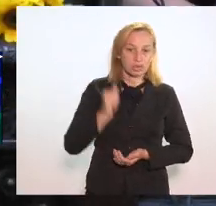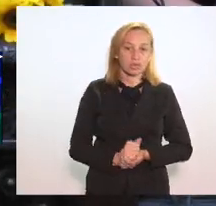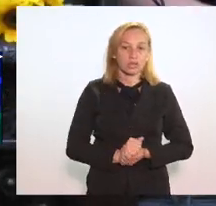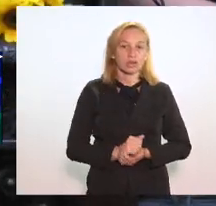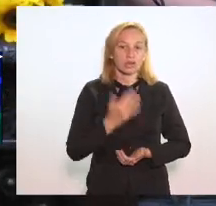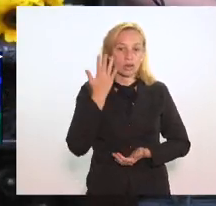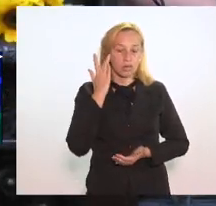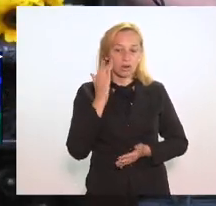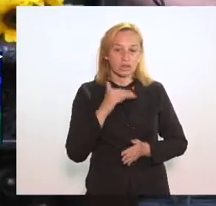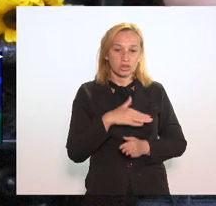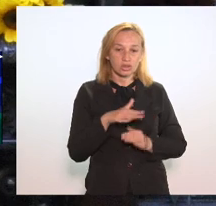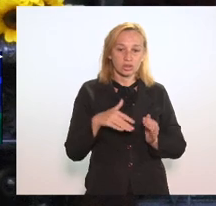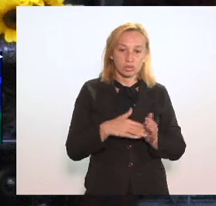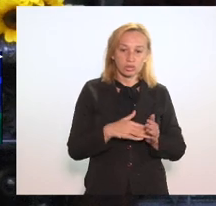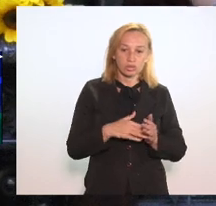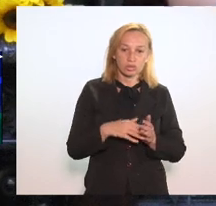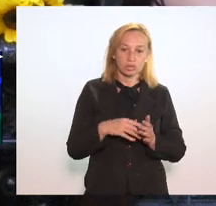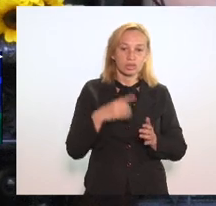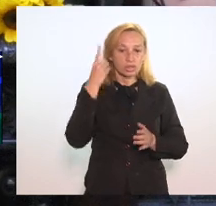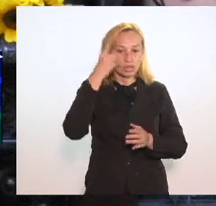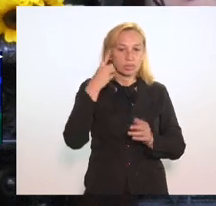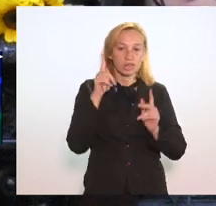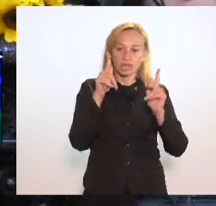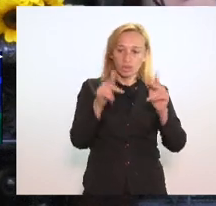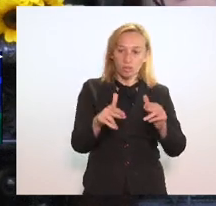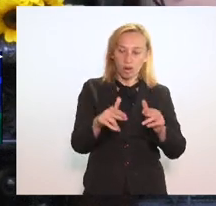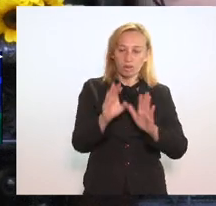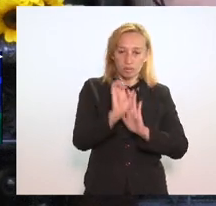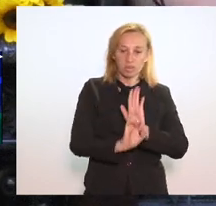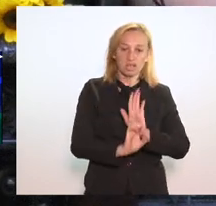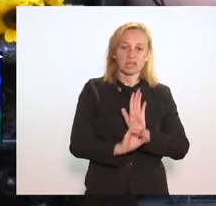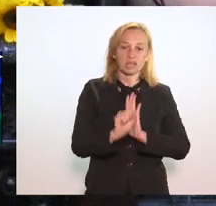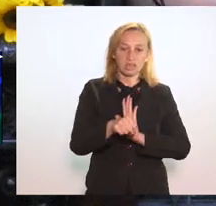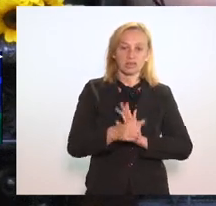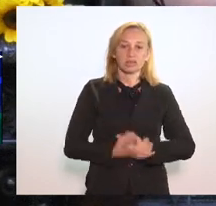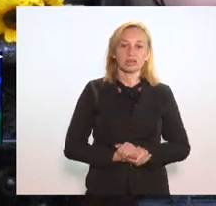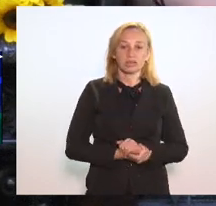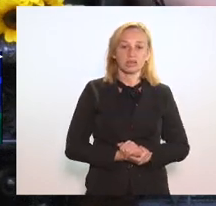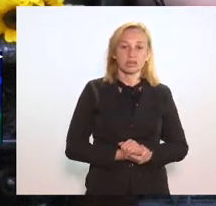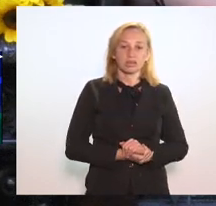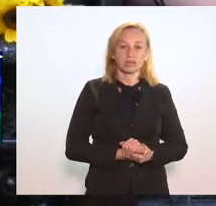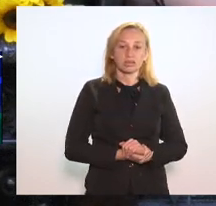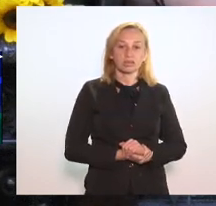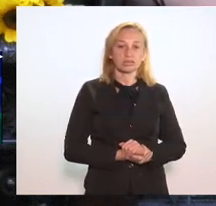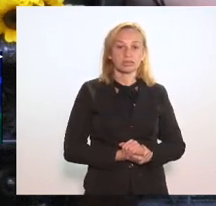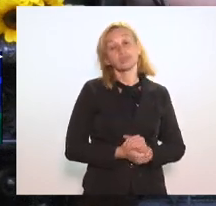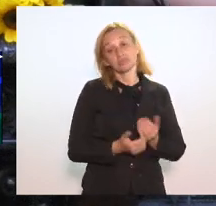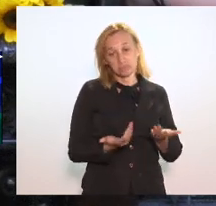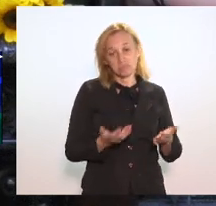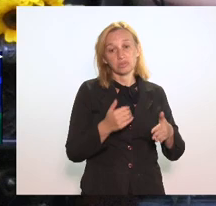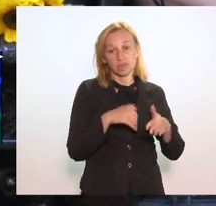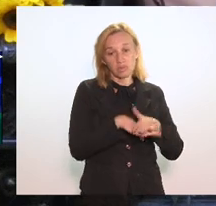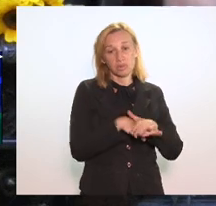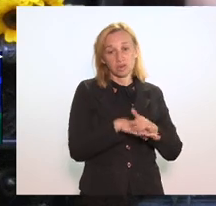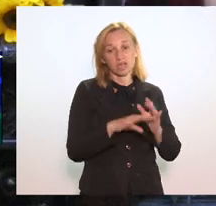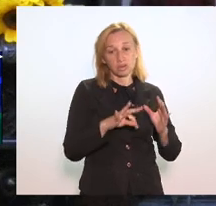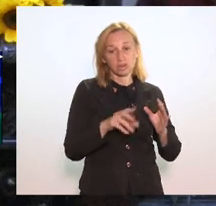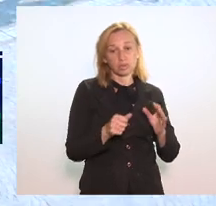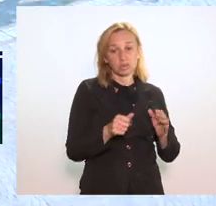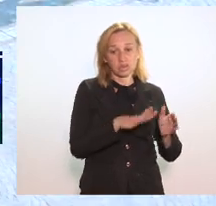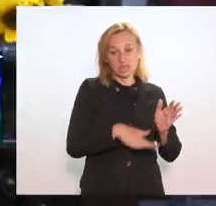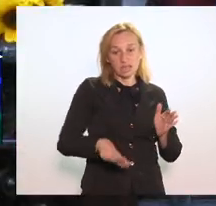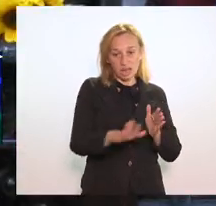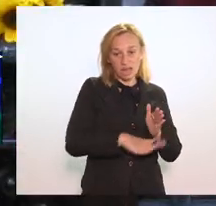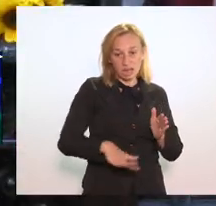quase todos os parlamentares irão fazer as mesmas emendas Creio que sim a resguardar os hospitais é poder várias